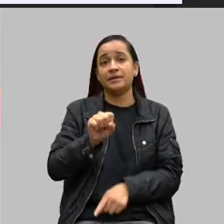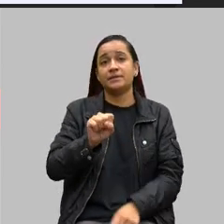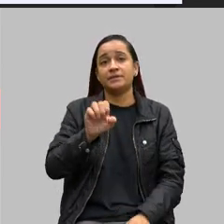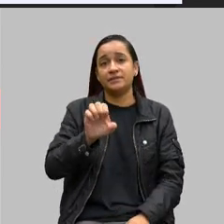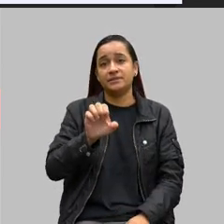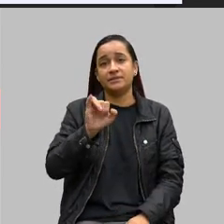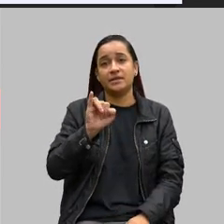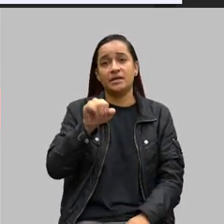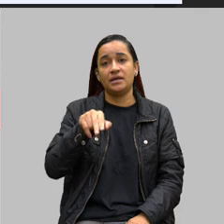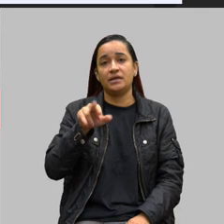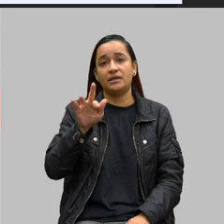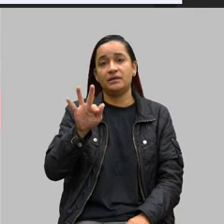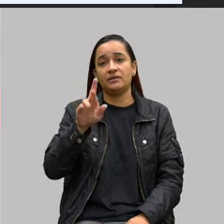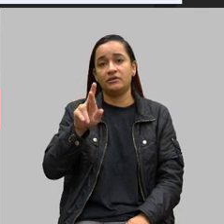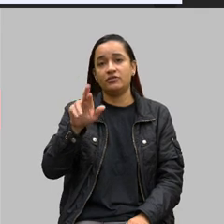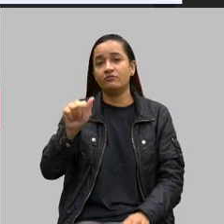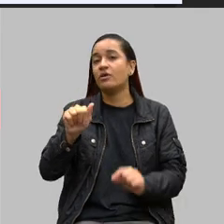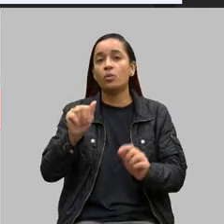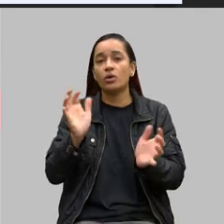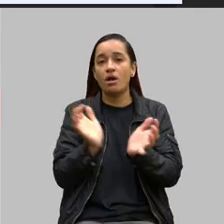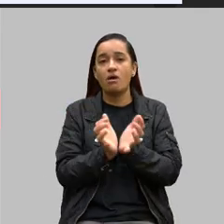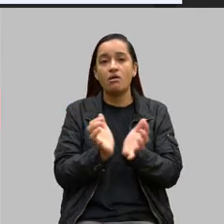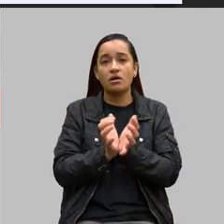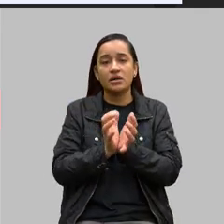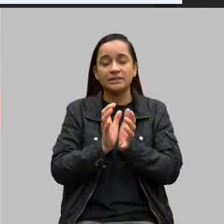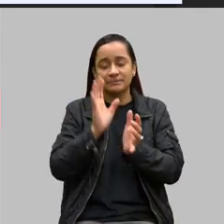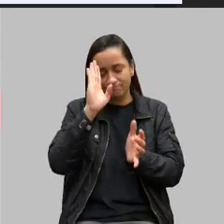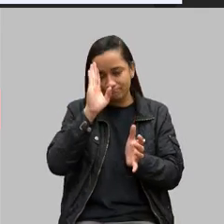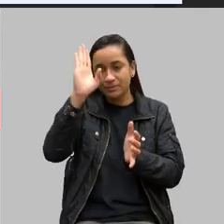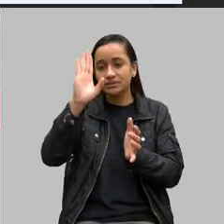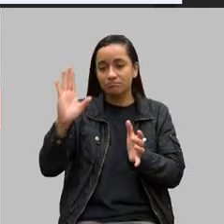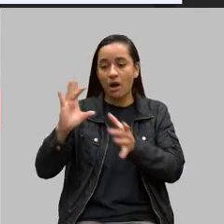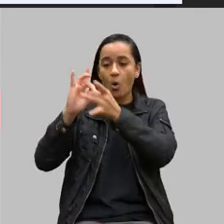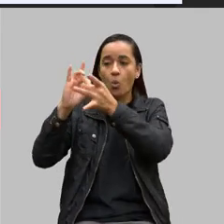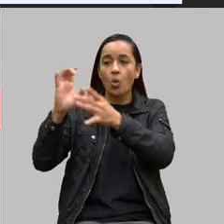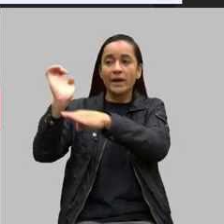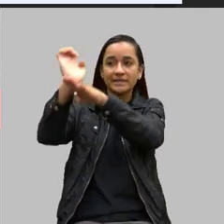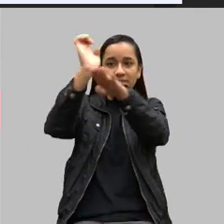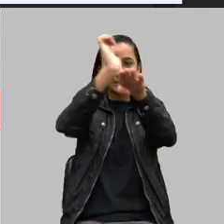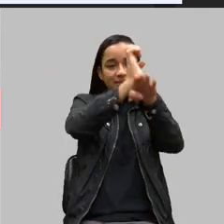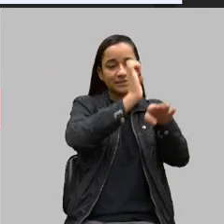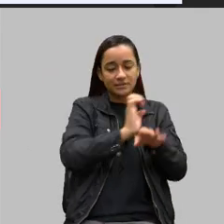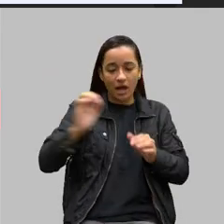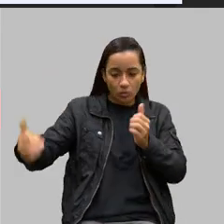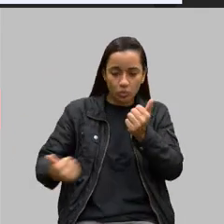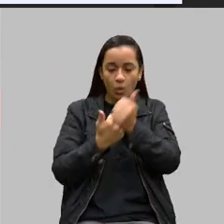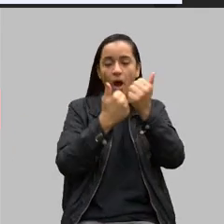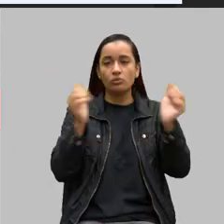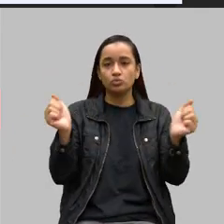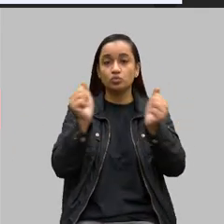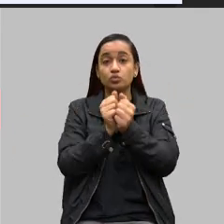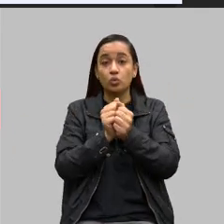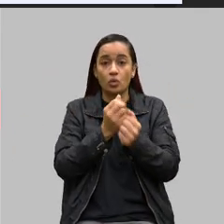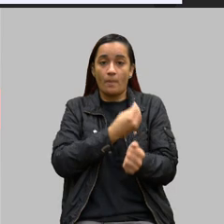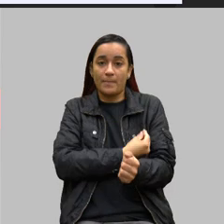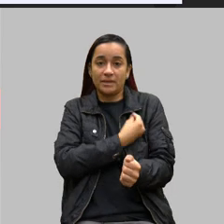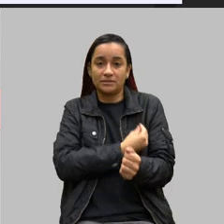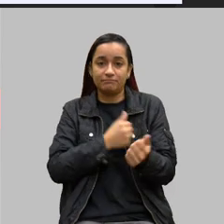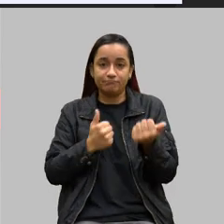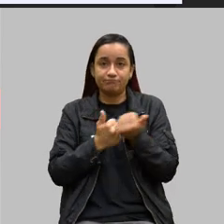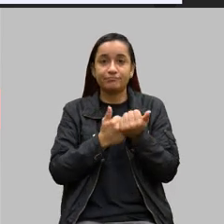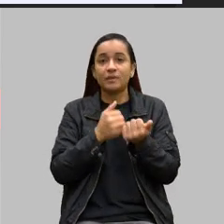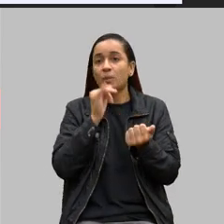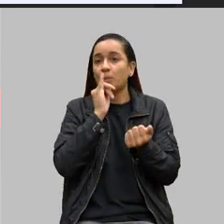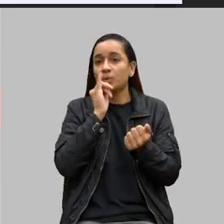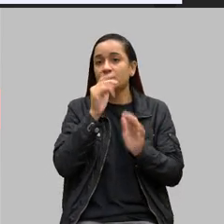Central de parcerias do Estado né inclusive colaborando com outras com outros órgãos do Estado nos seus programas de parcerias eu destaco aqui o programa com a